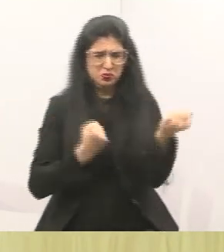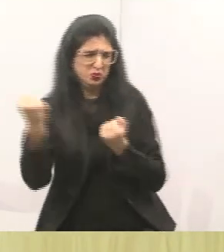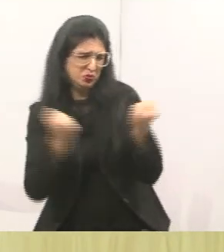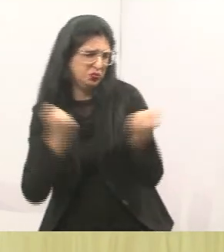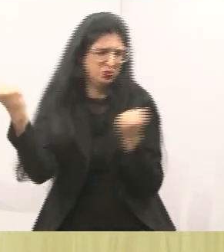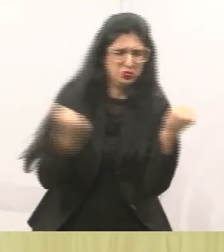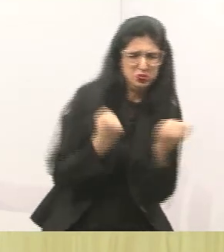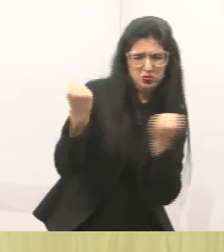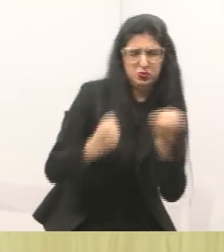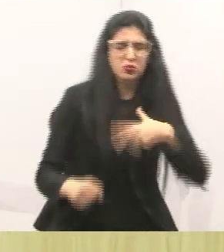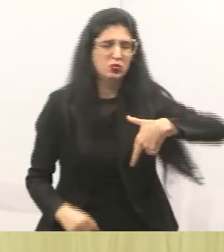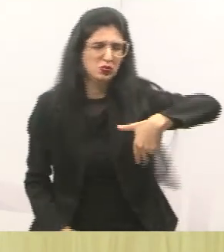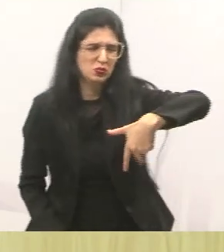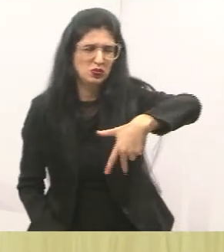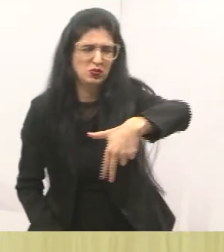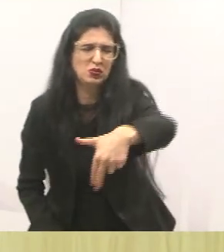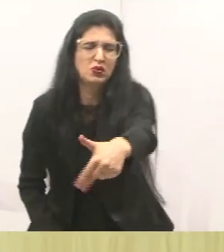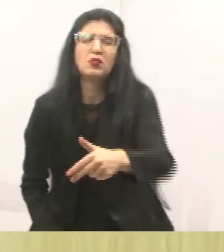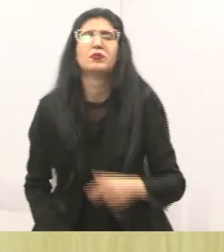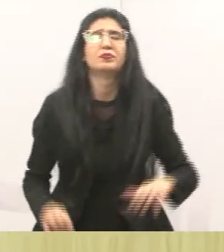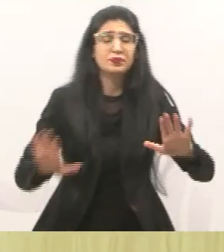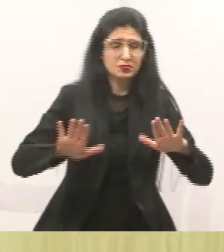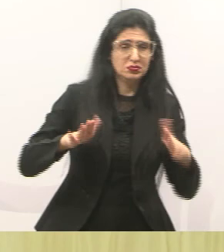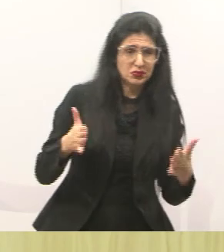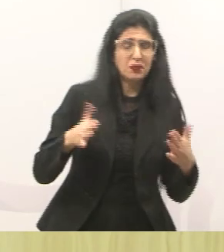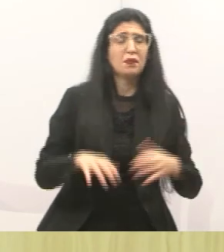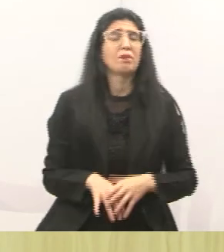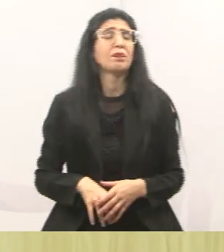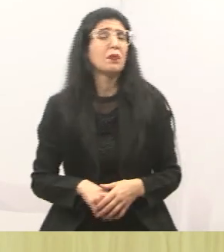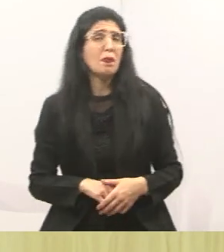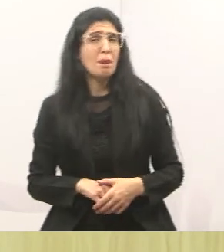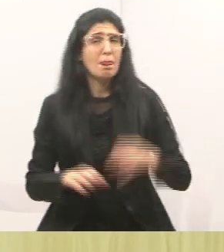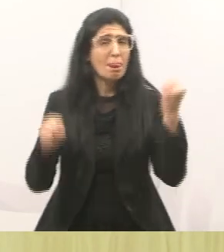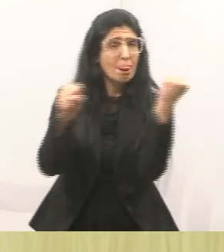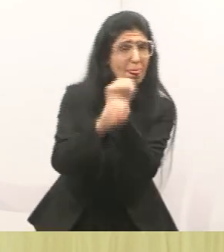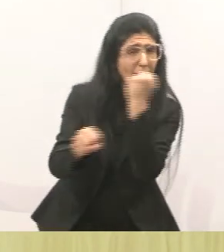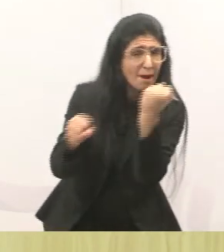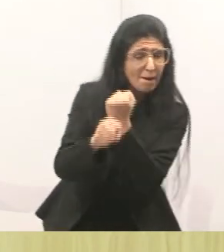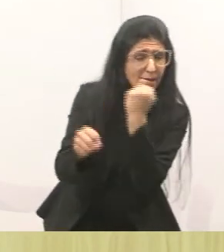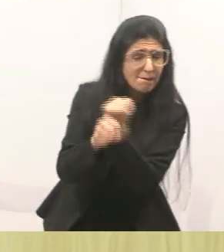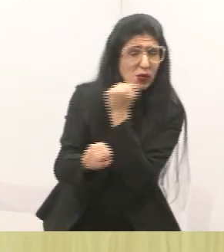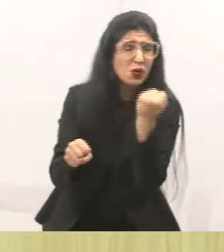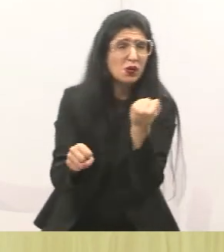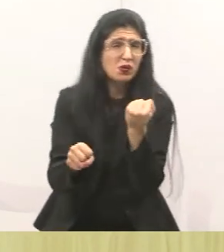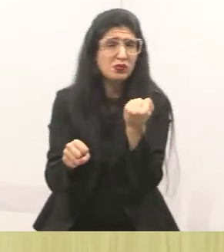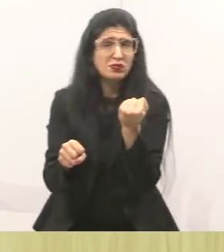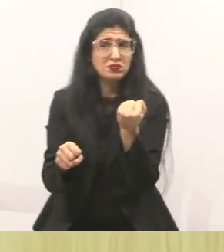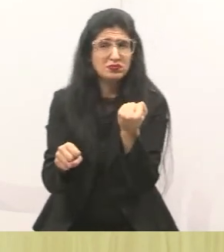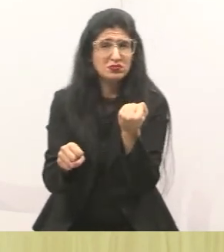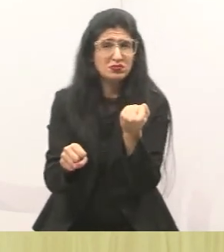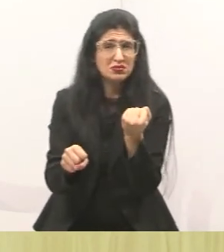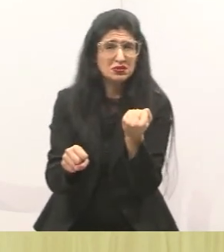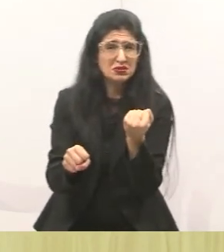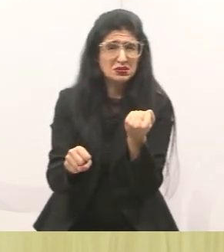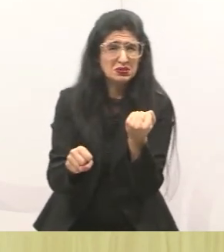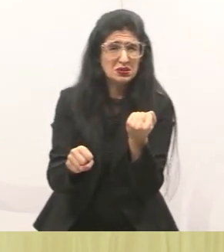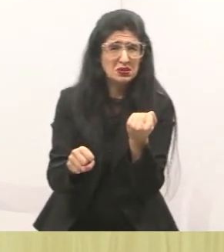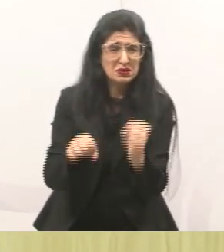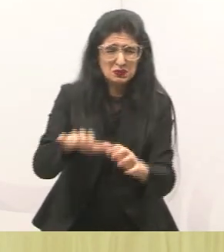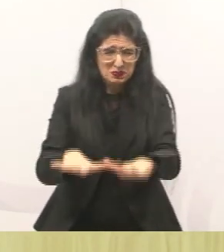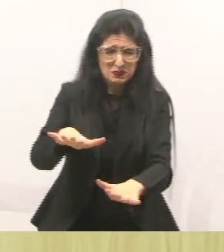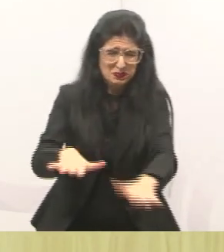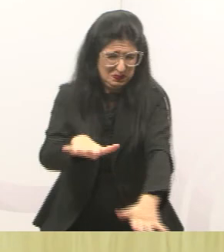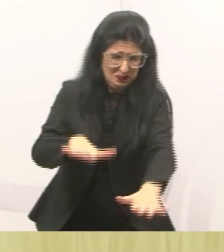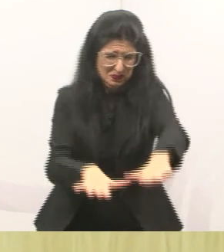pela referida localidade, considerando que existe alta possibilidade da obra do local vir a ser danificada